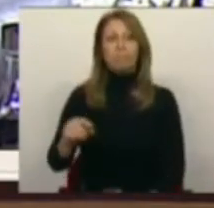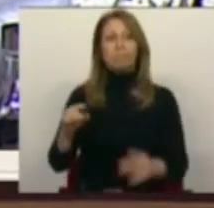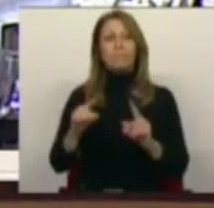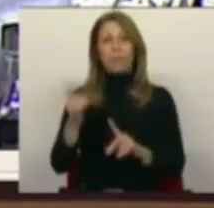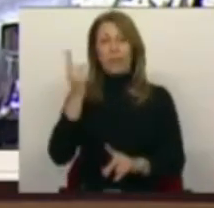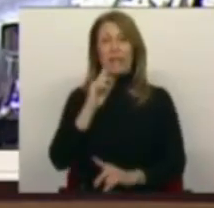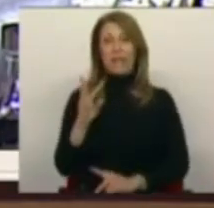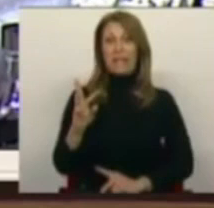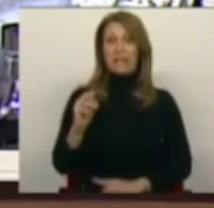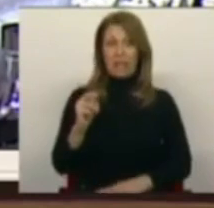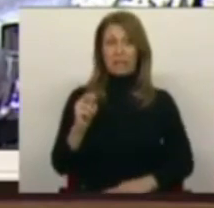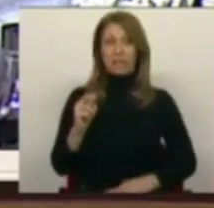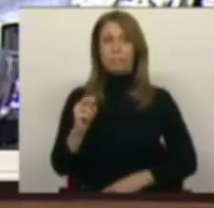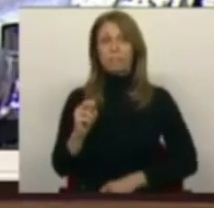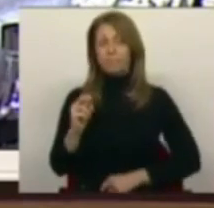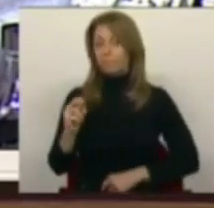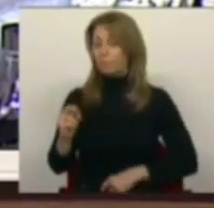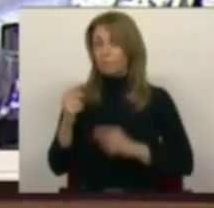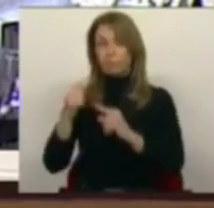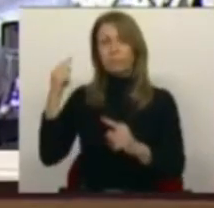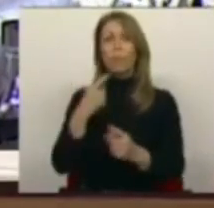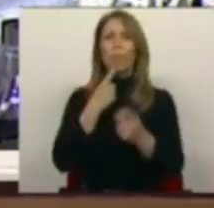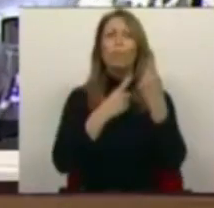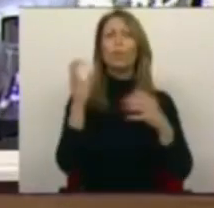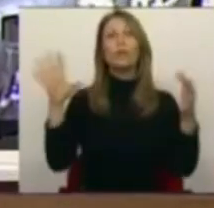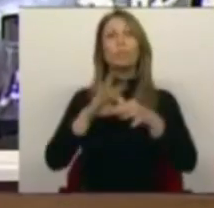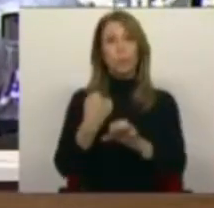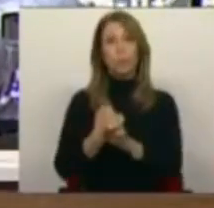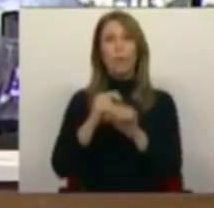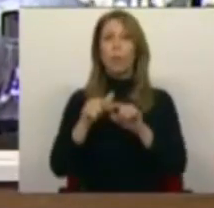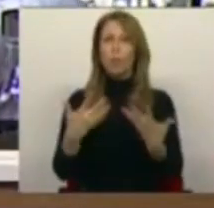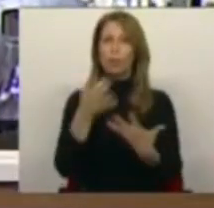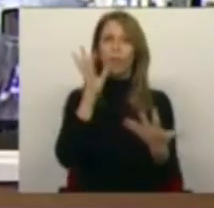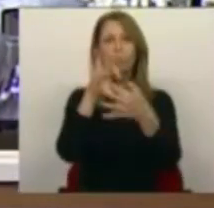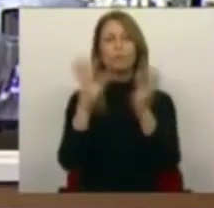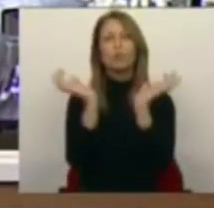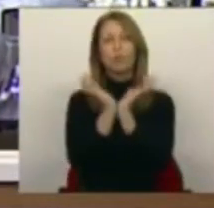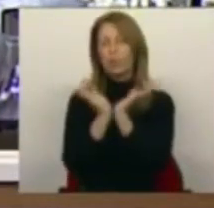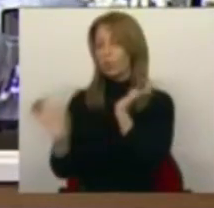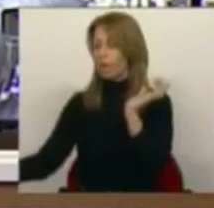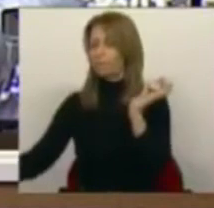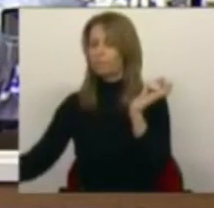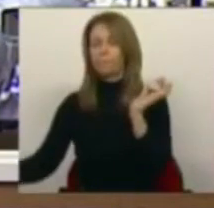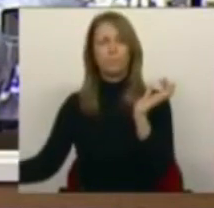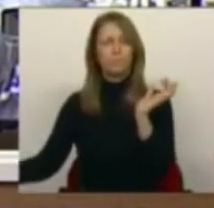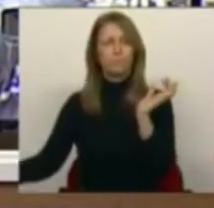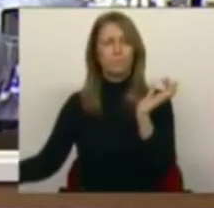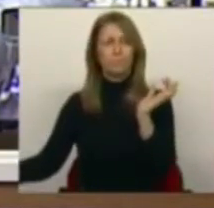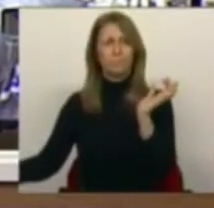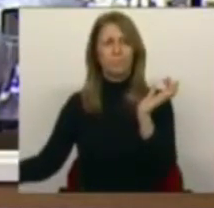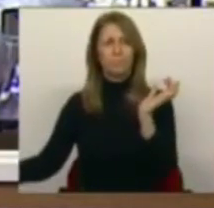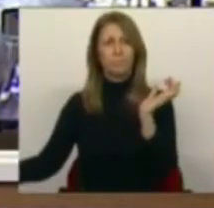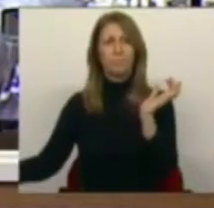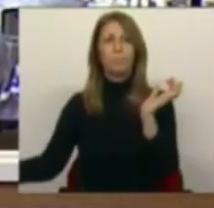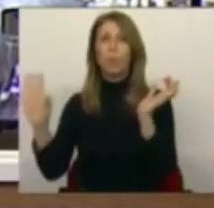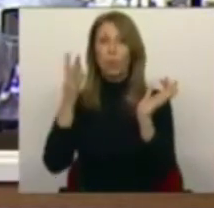dia 13, e tive a oportunidade de colocar algumas questões sobre o trabalho. Hoje vamos falar da segurança social. E quando falamos de segurança social, hoje em dia o tema mais